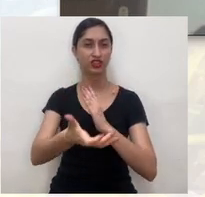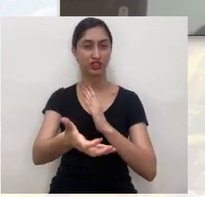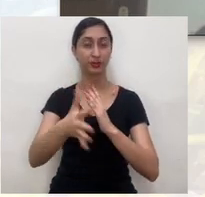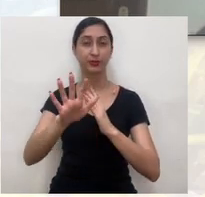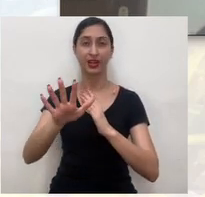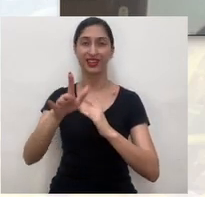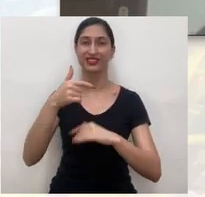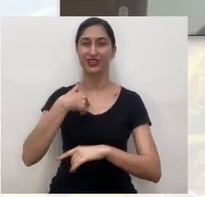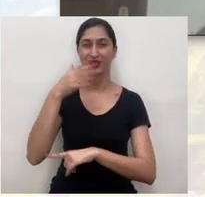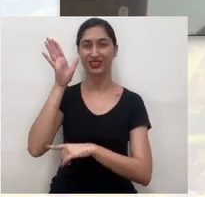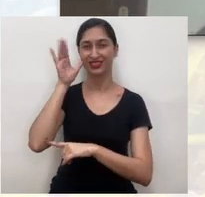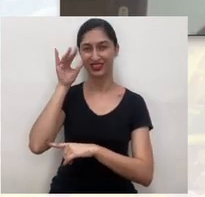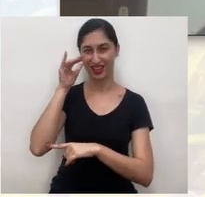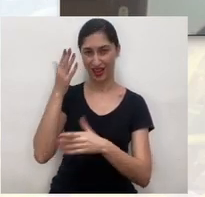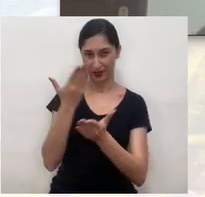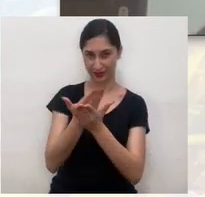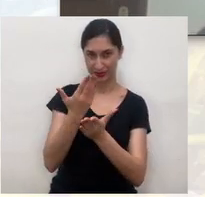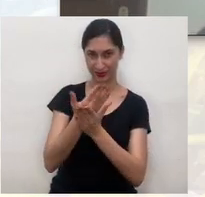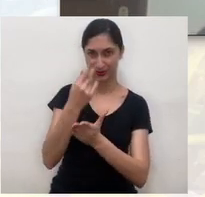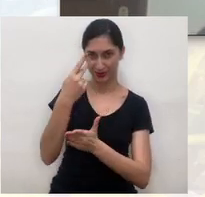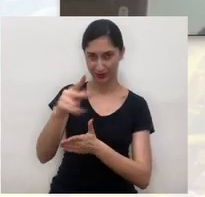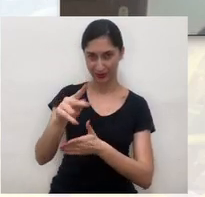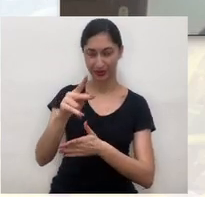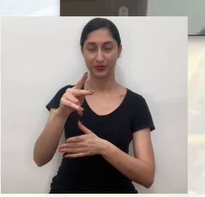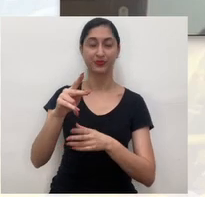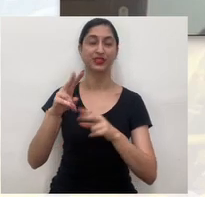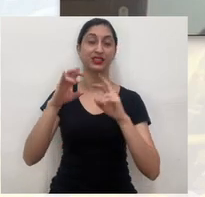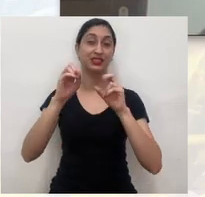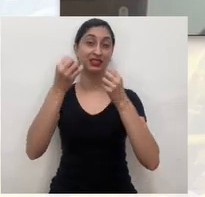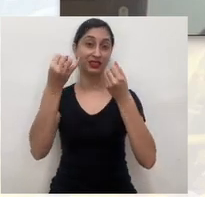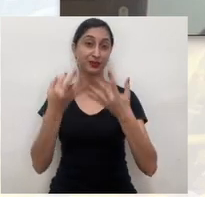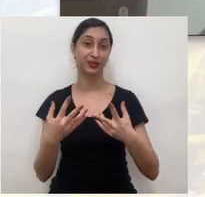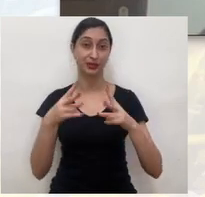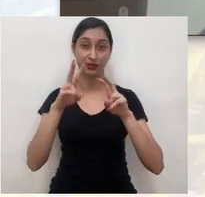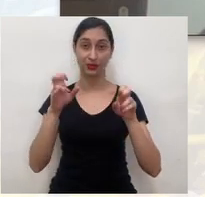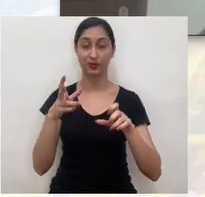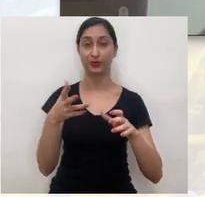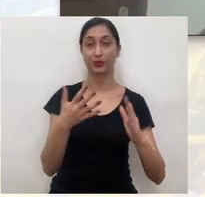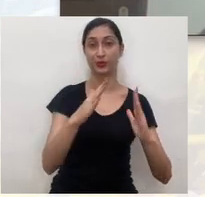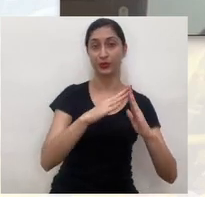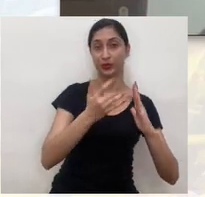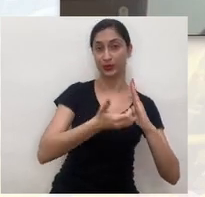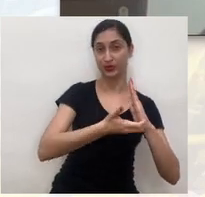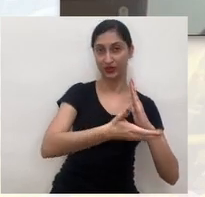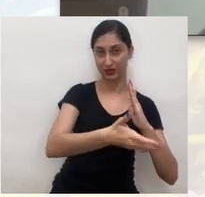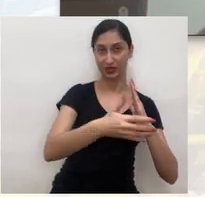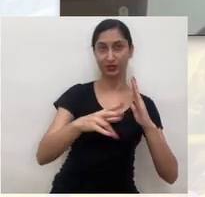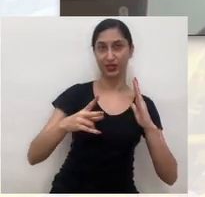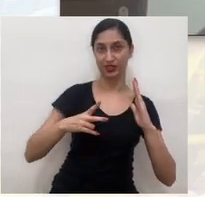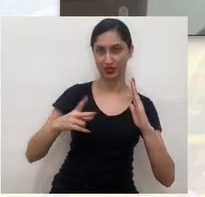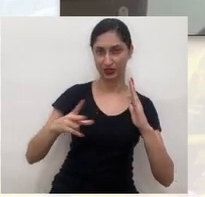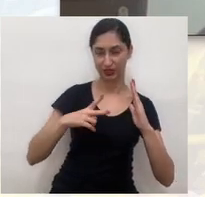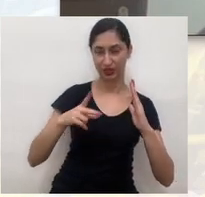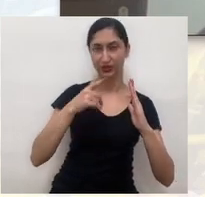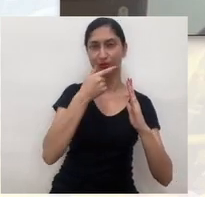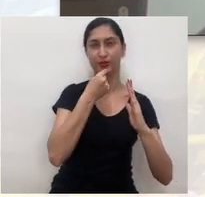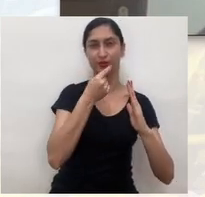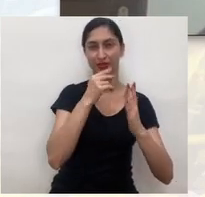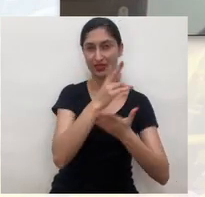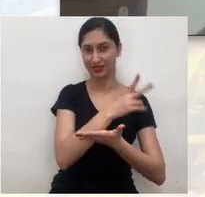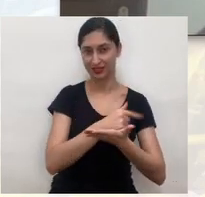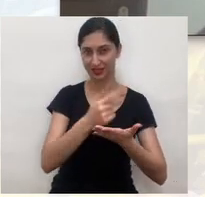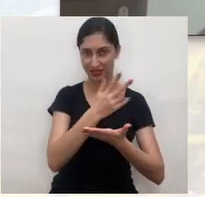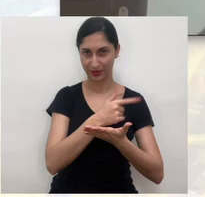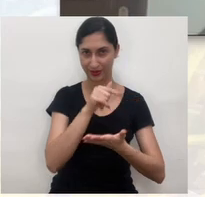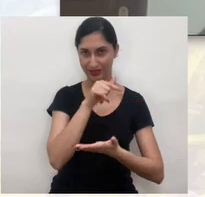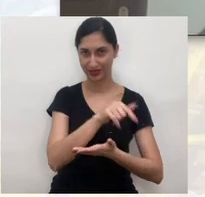sua comentando sobre um jardim privado que Burle Marx tinha desenhado, e que ele ficou